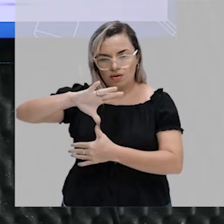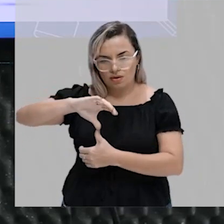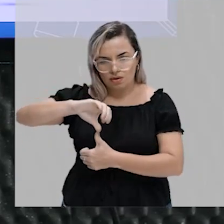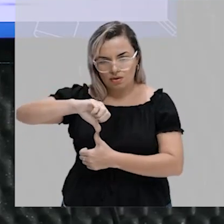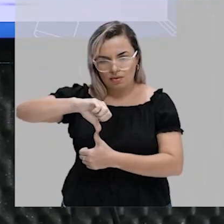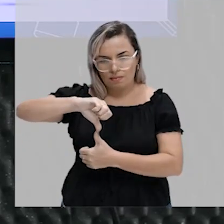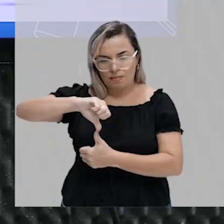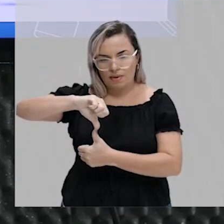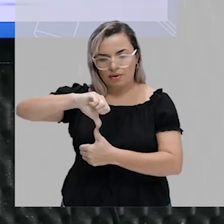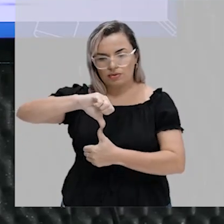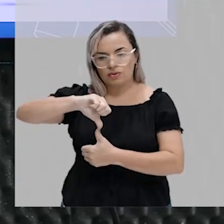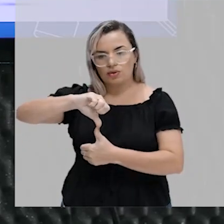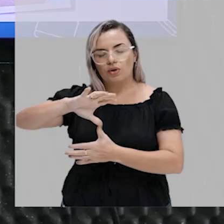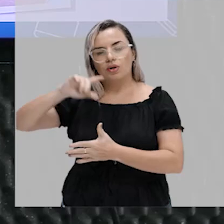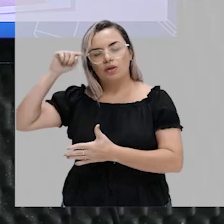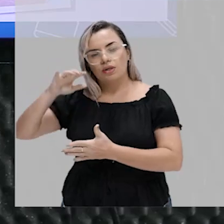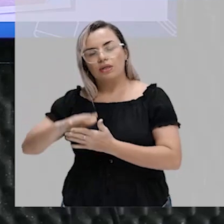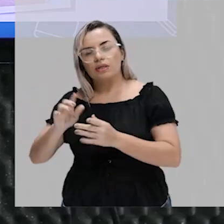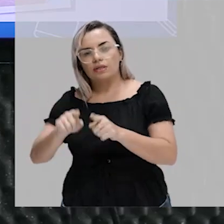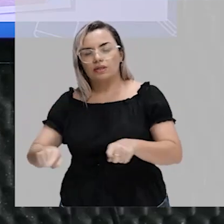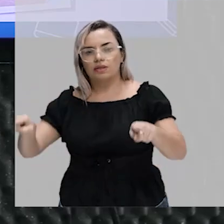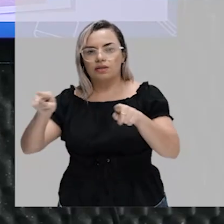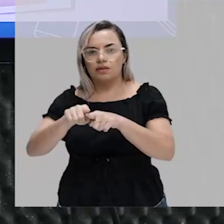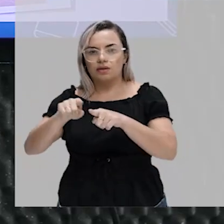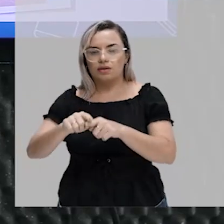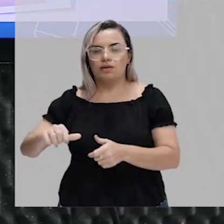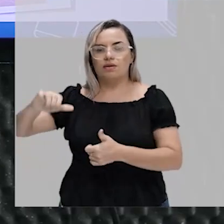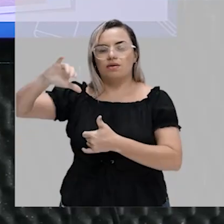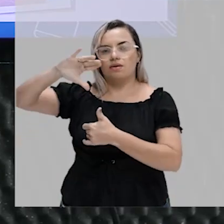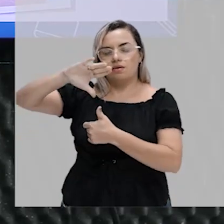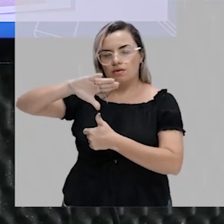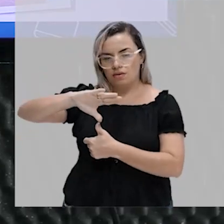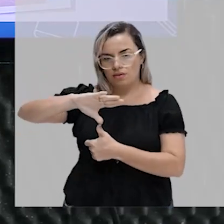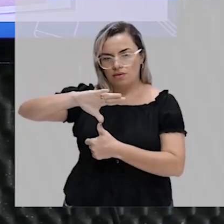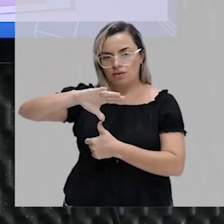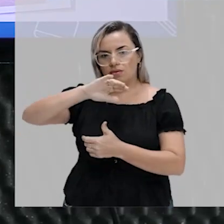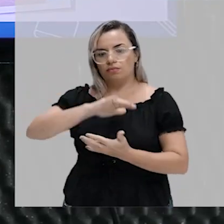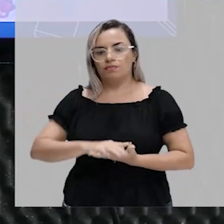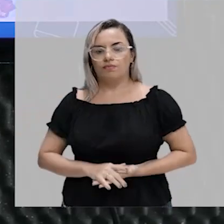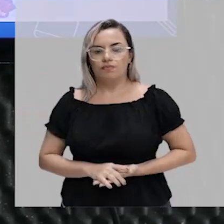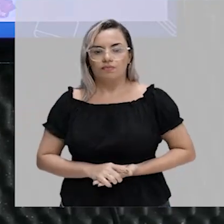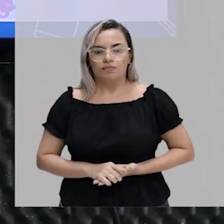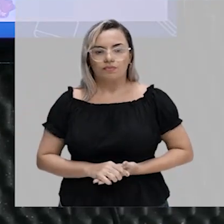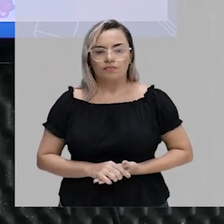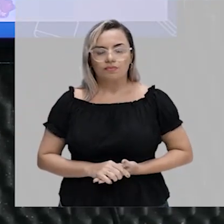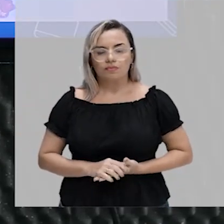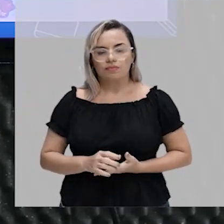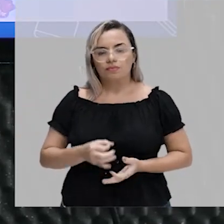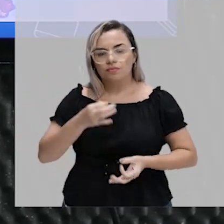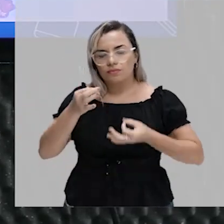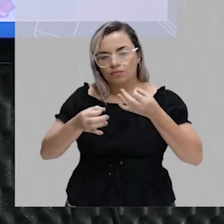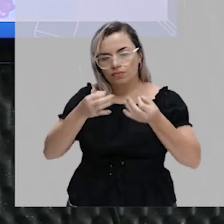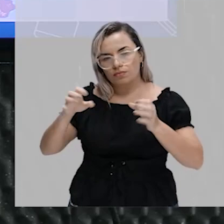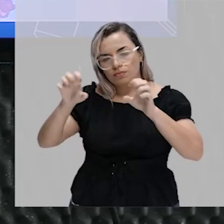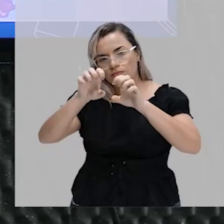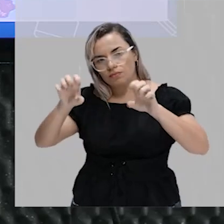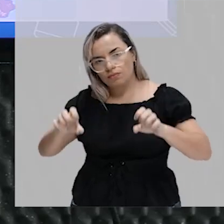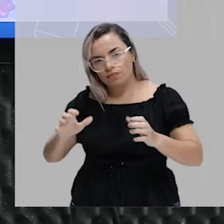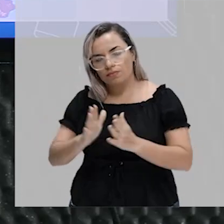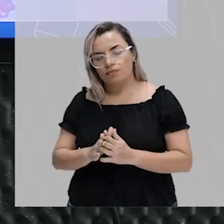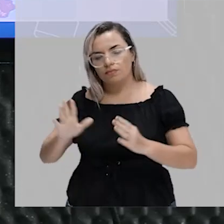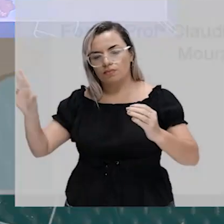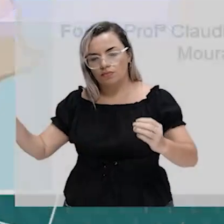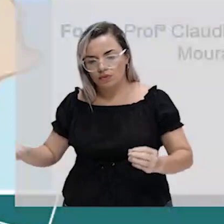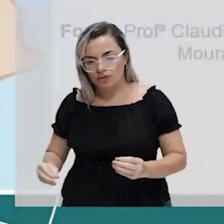de quebra-cabeça, tá? Então, esse é o argumento morfológico. O segundo